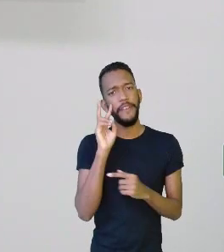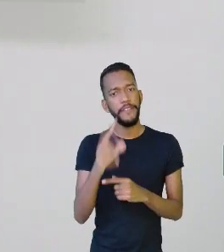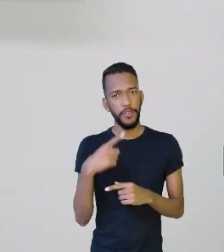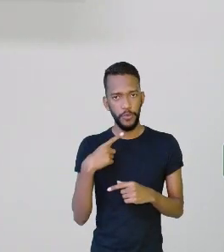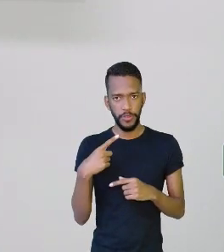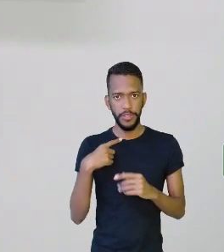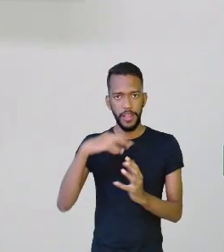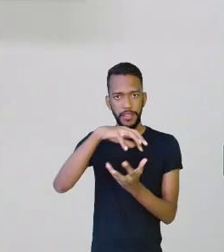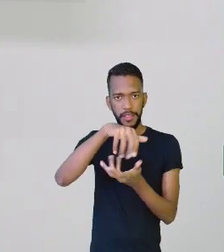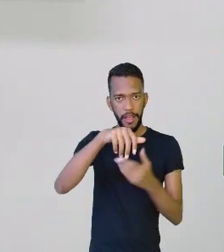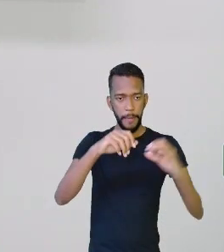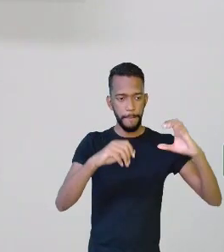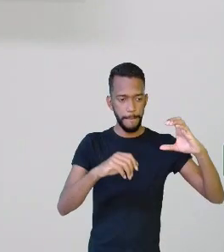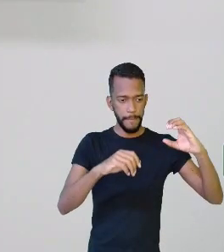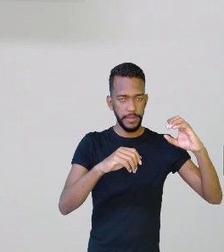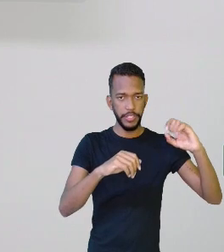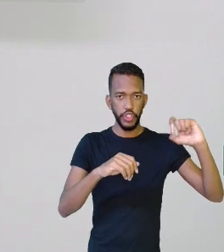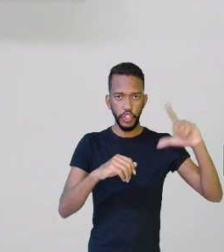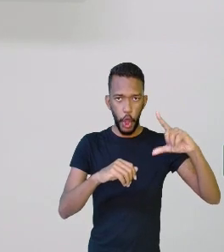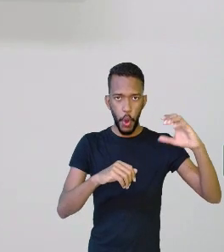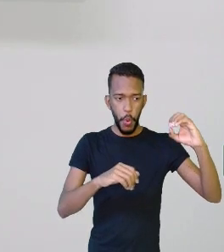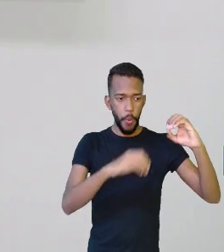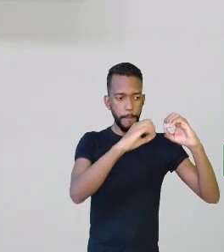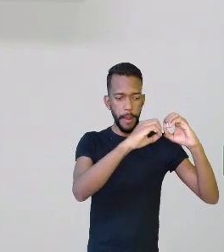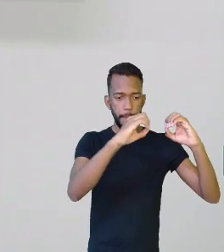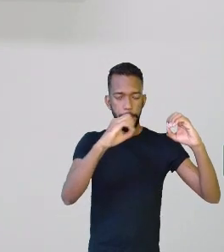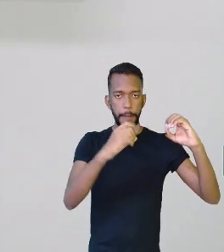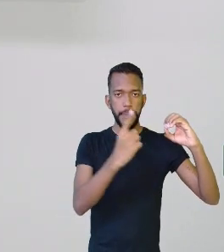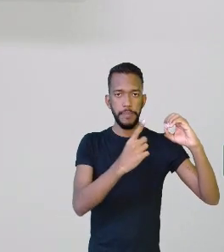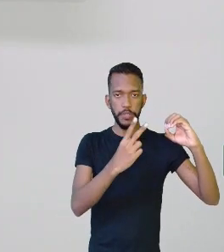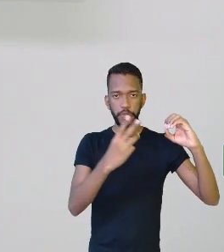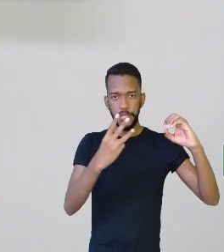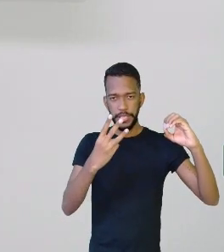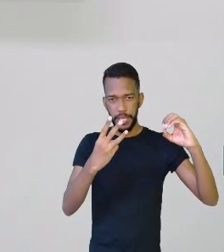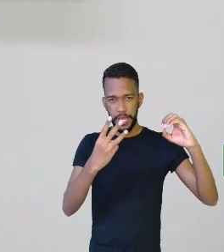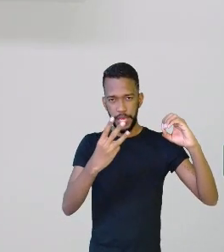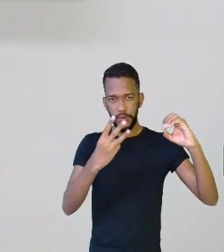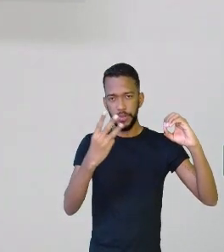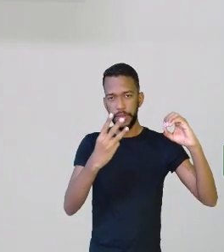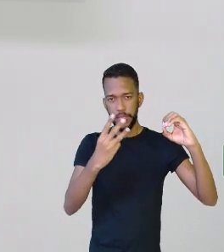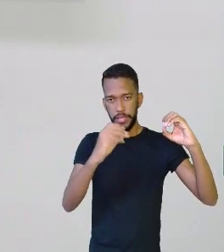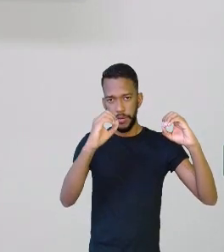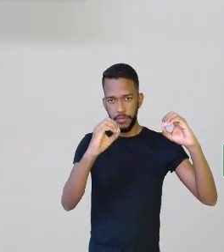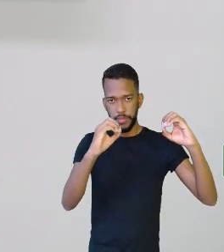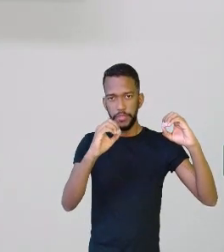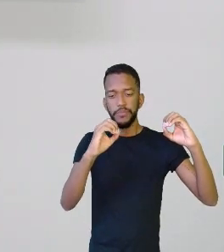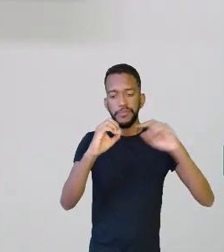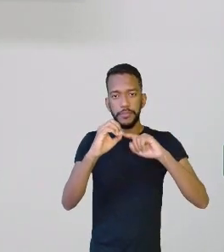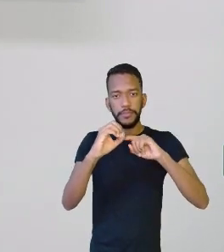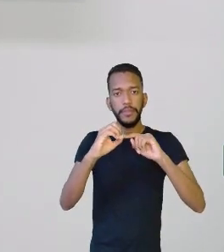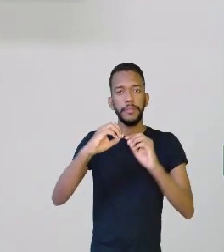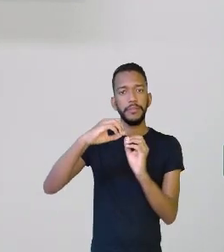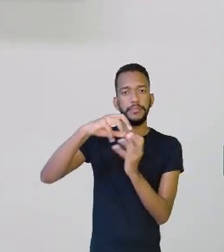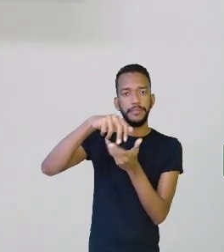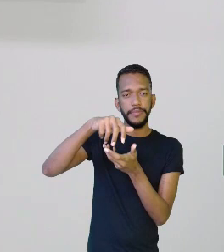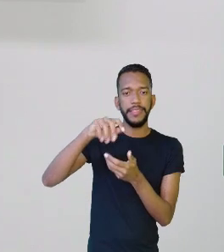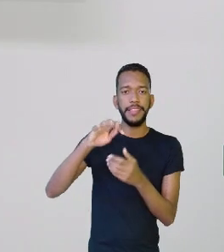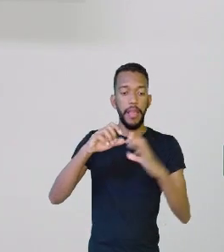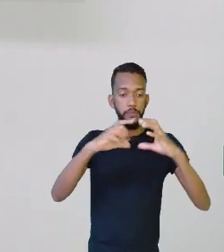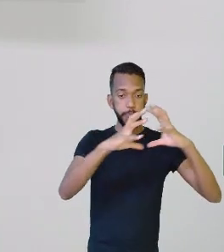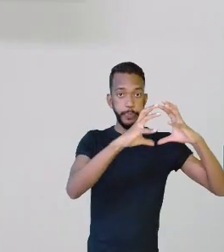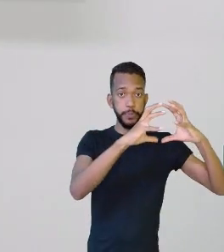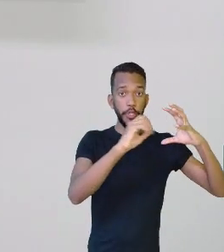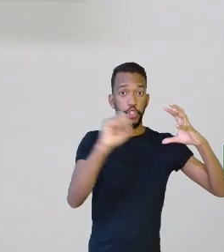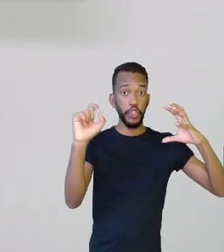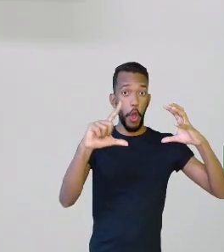Terra estava localizado no sistema solar, ele era o terceiro em distância do Sol, né, que é a estrela principal do sistema